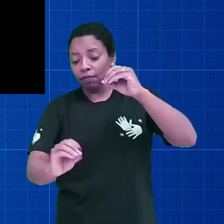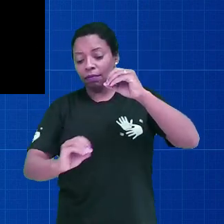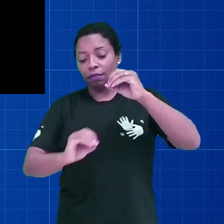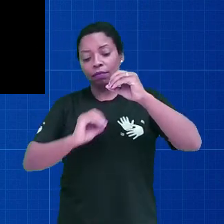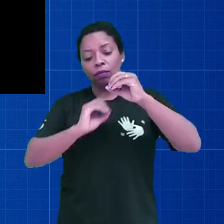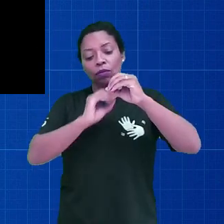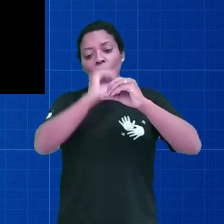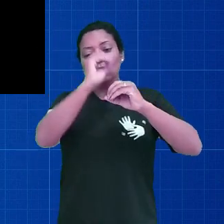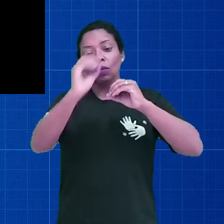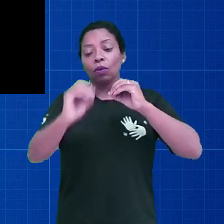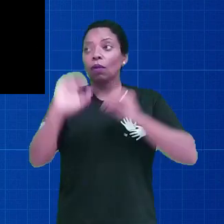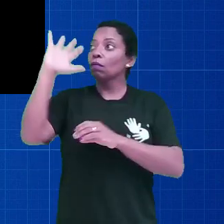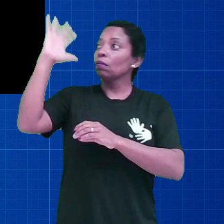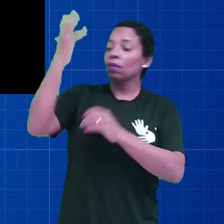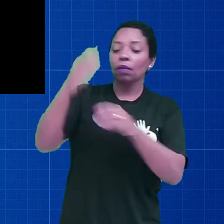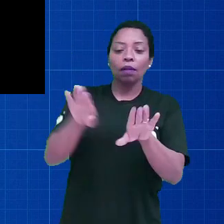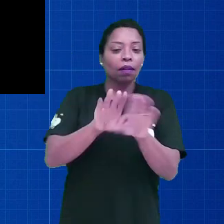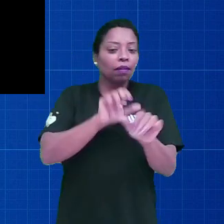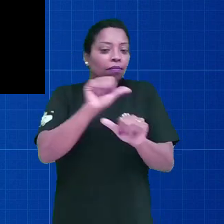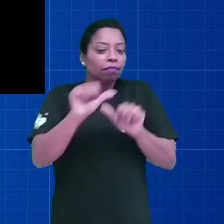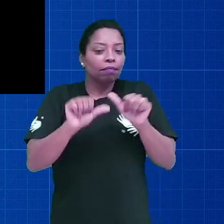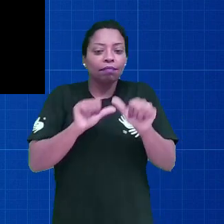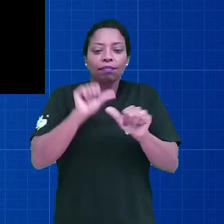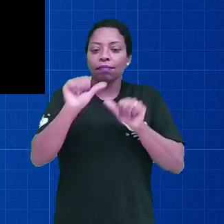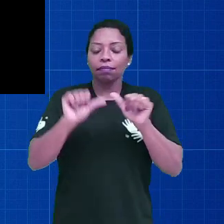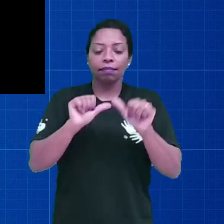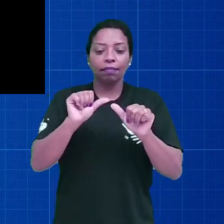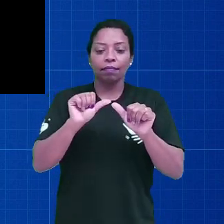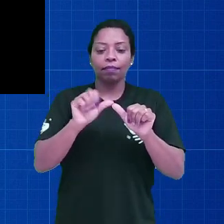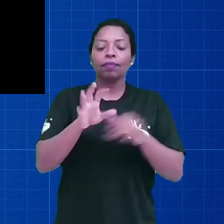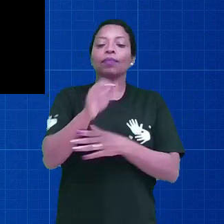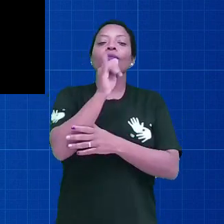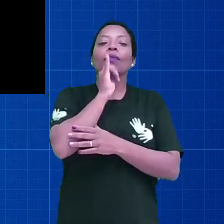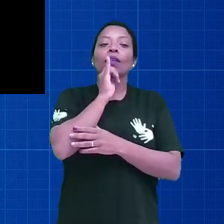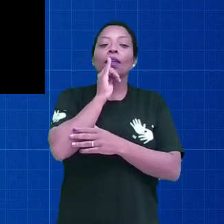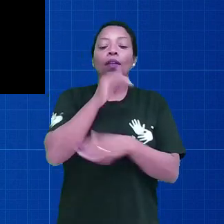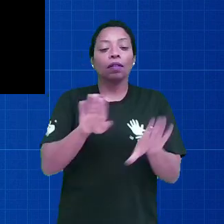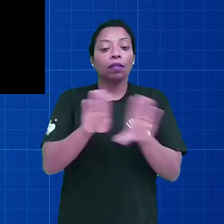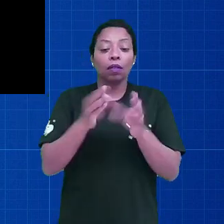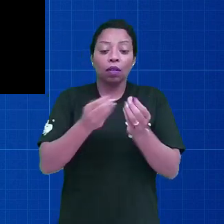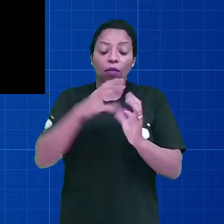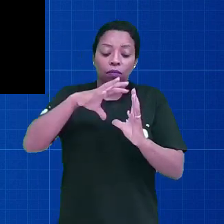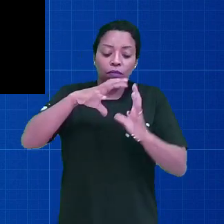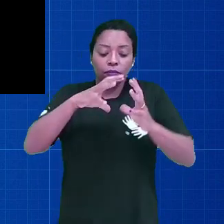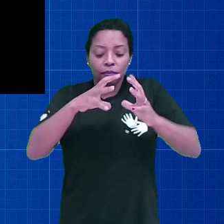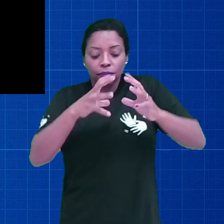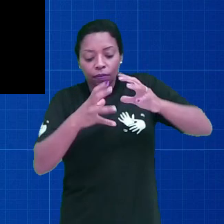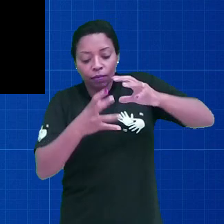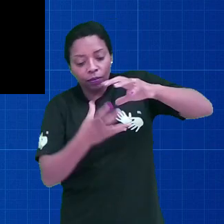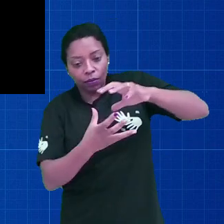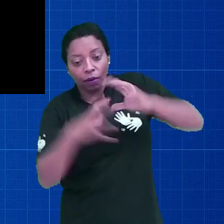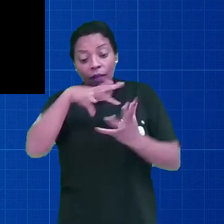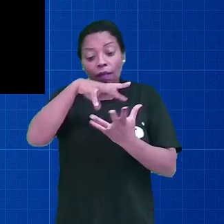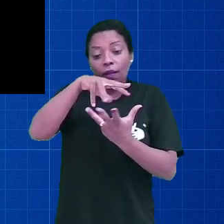mudança no clima. Da mesma forma, a obliquidade do eixo. Então, hoje,